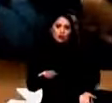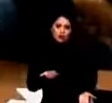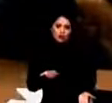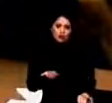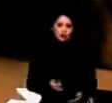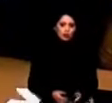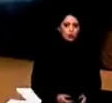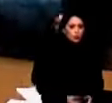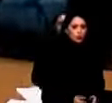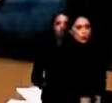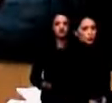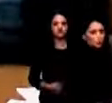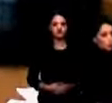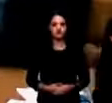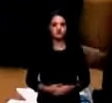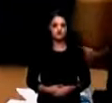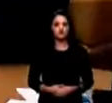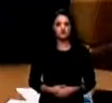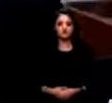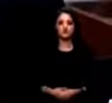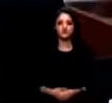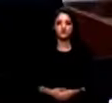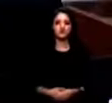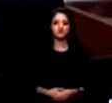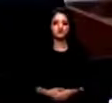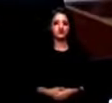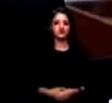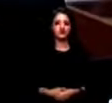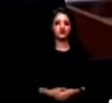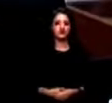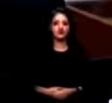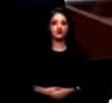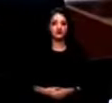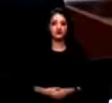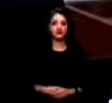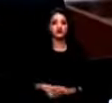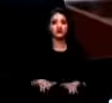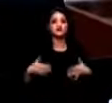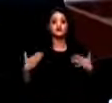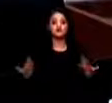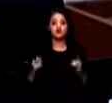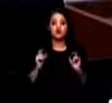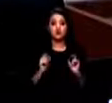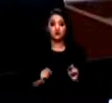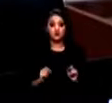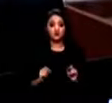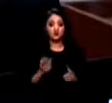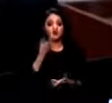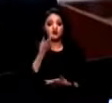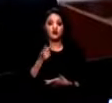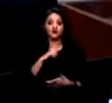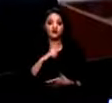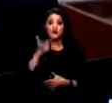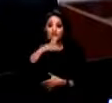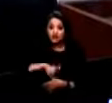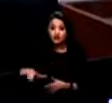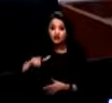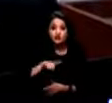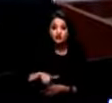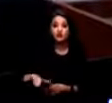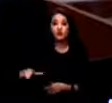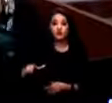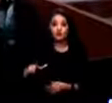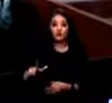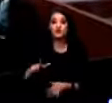Desculpa, eu não vou interromper. Falava comigo. Presidente, é uma mera liberalidade a repetição. Aqui já foi